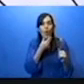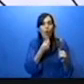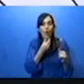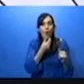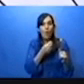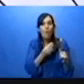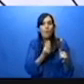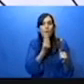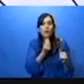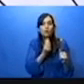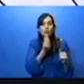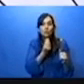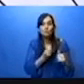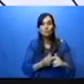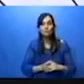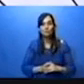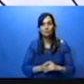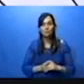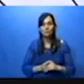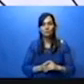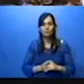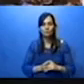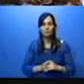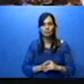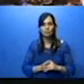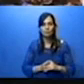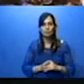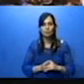a partir do macho.